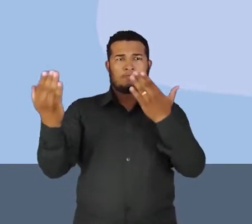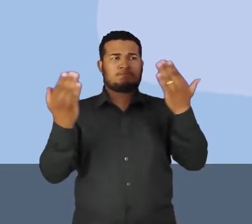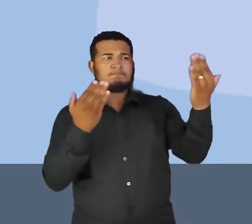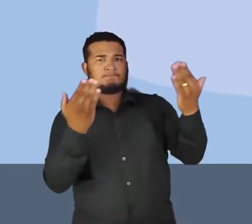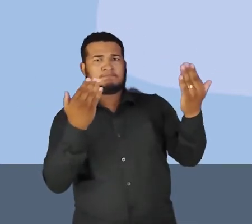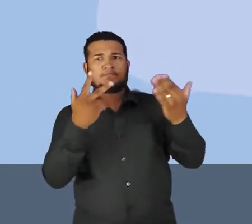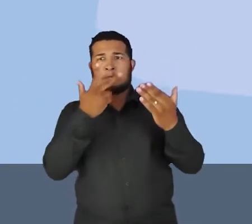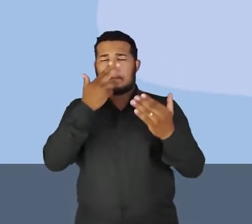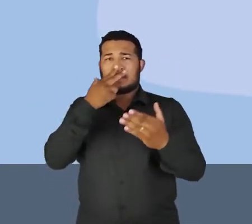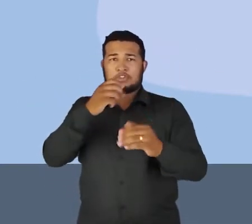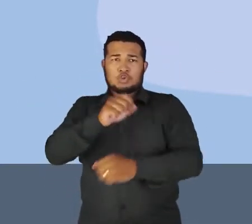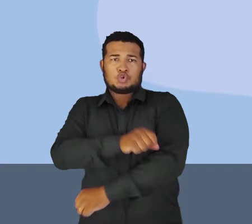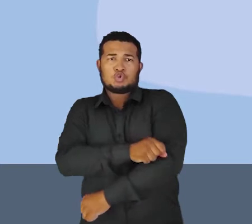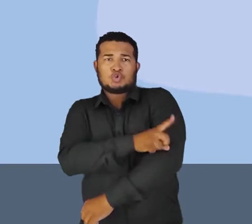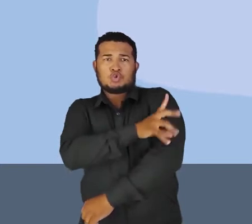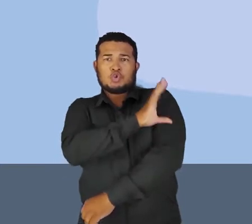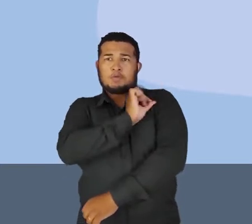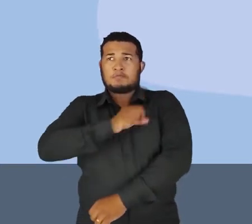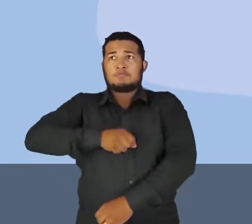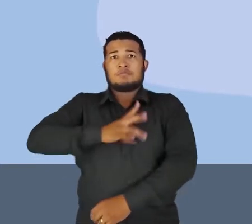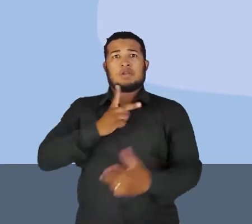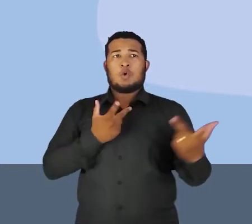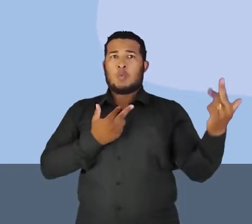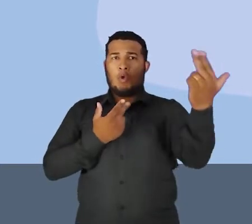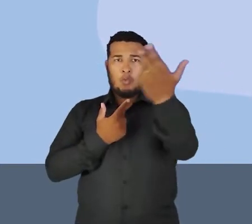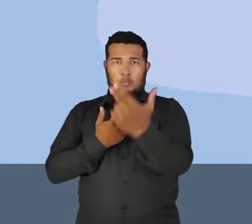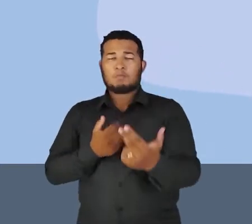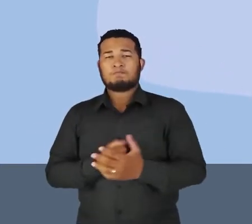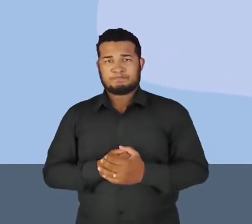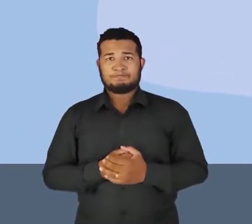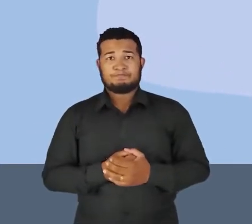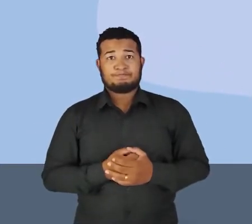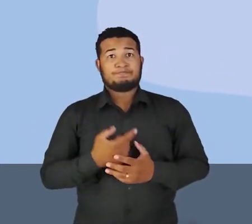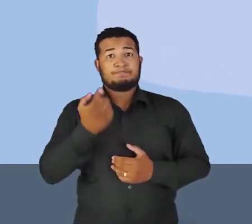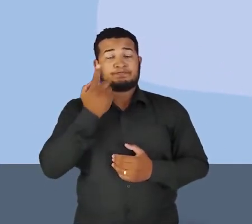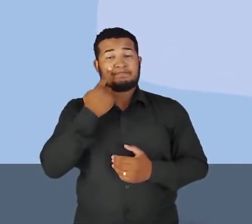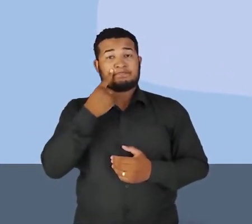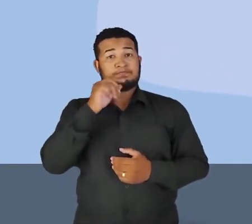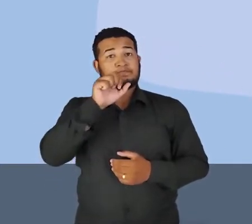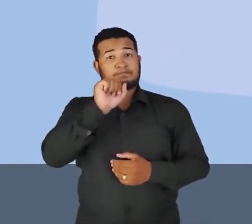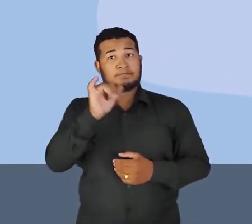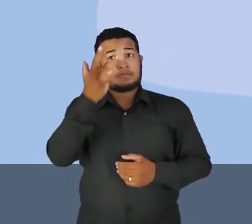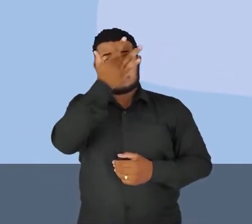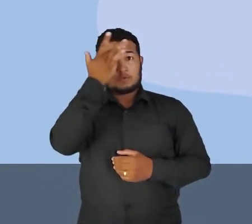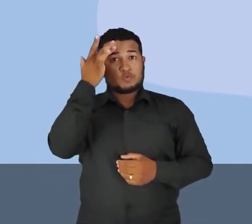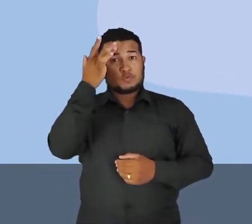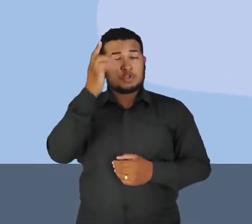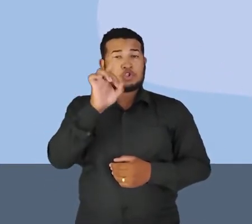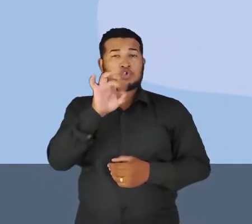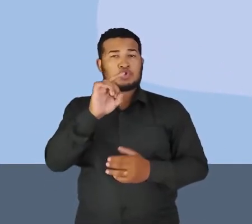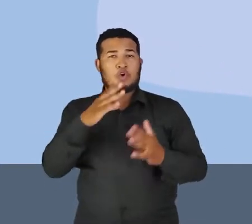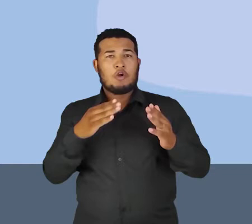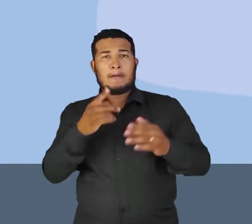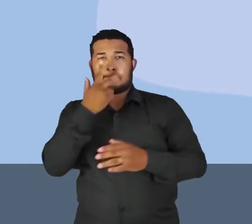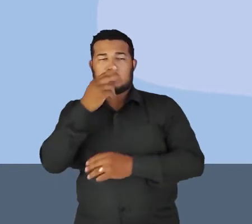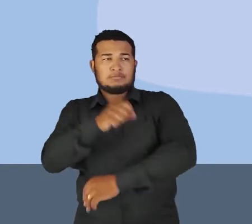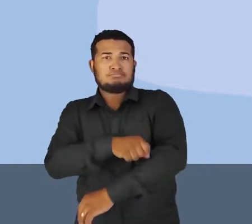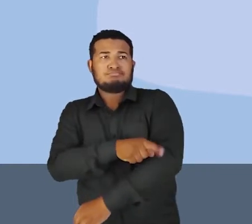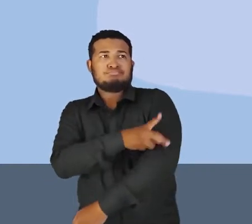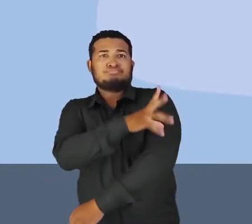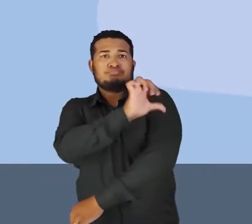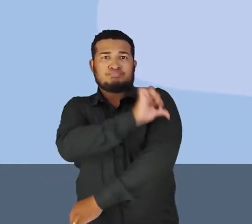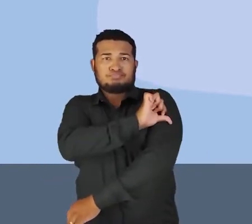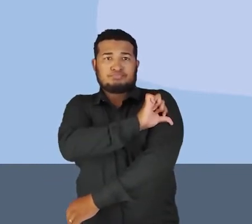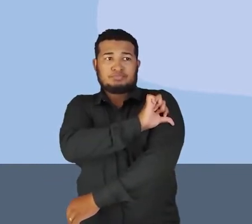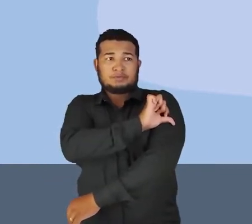nível de instrução. Então, observa ali na tela, olha só. Quando a pessoa tem só até o ensino fundamental,